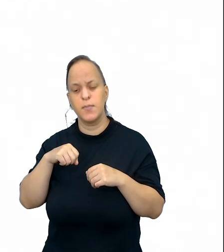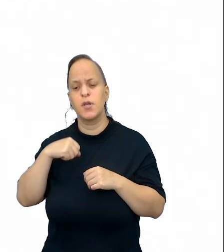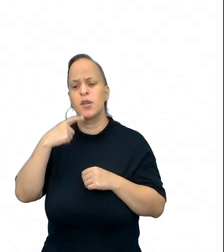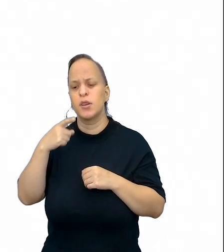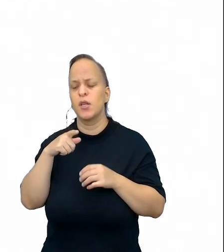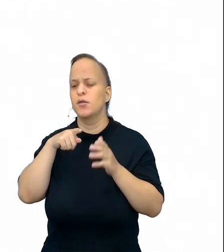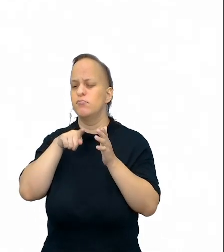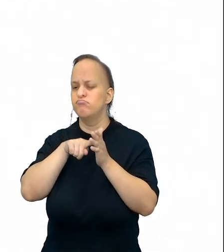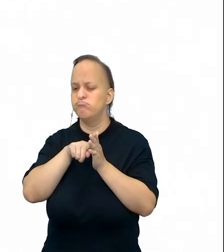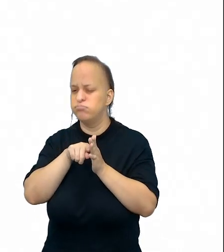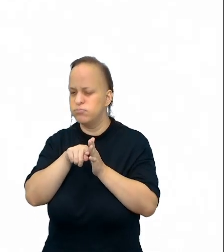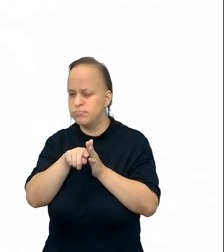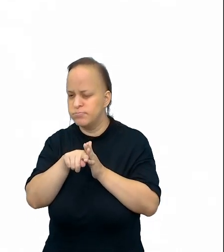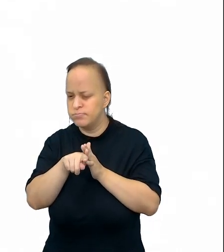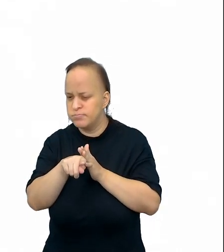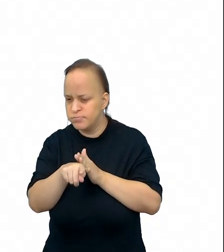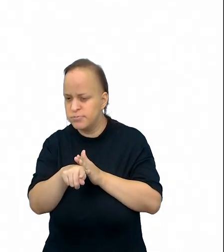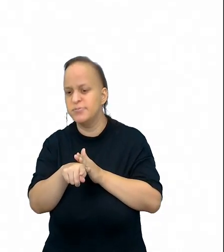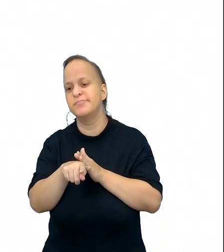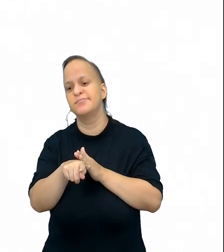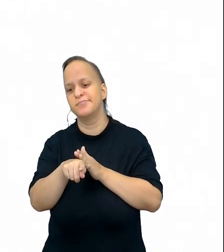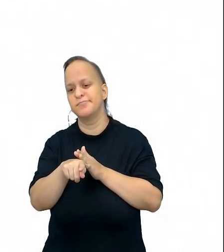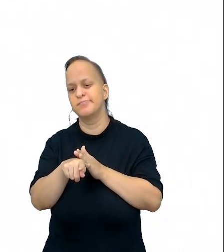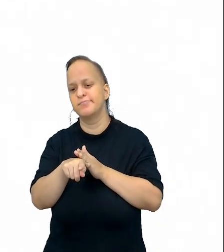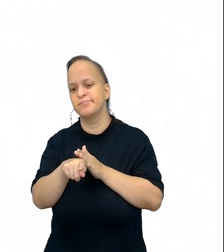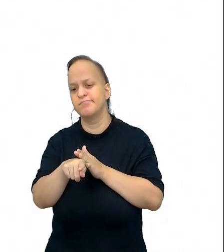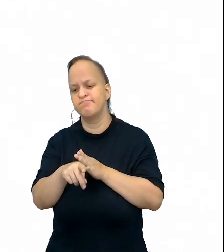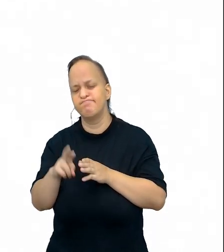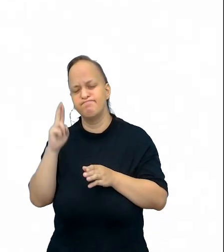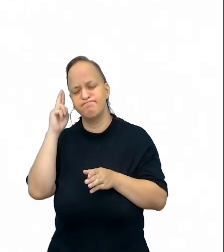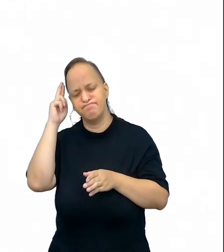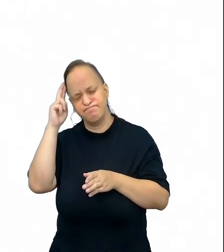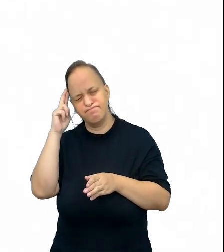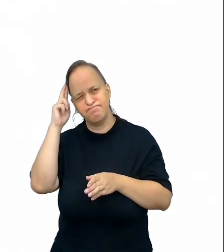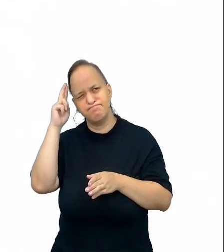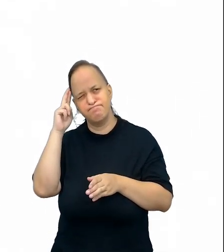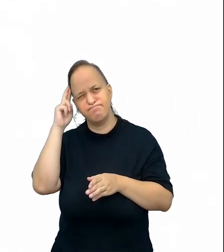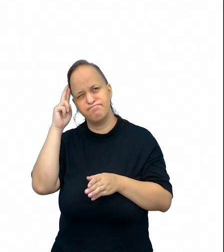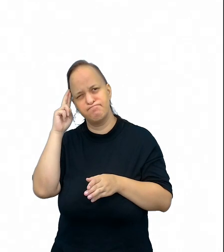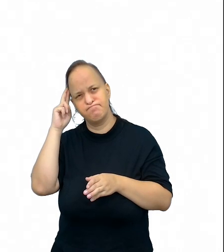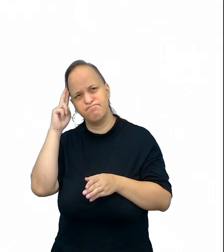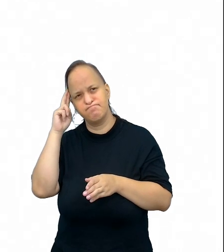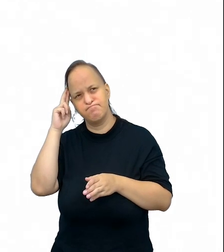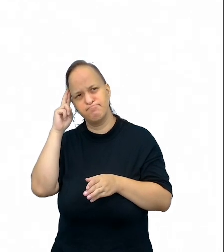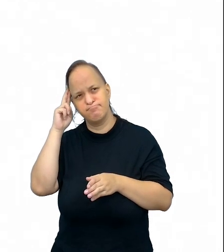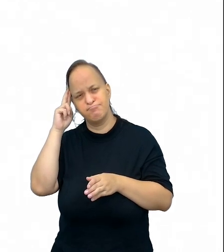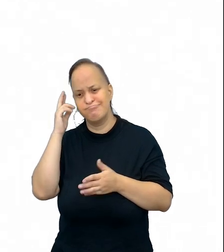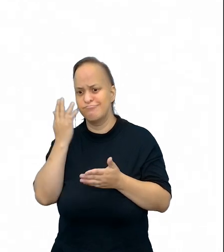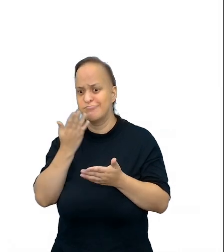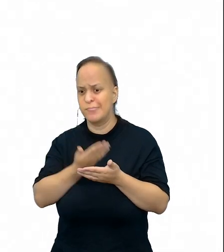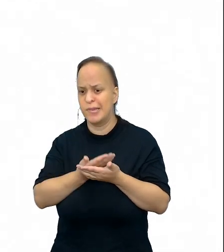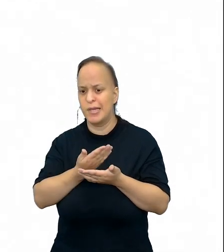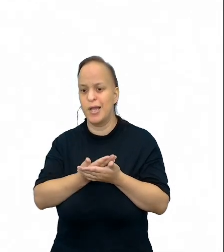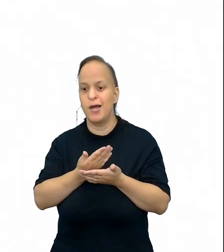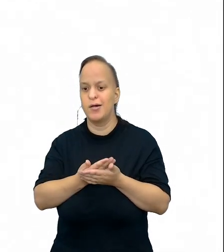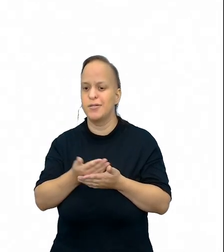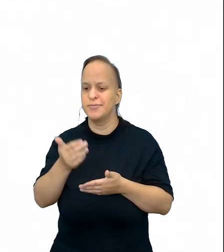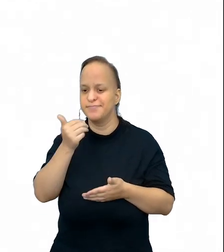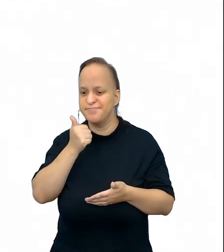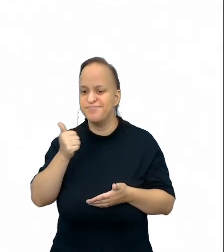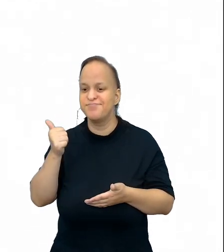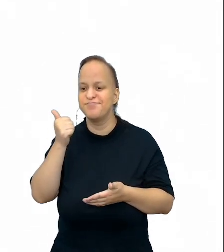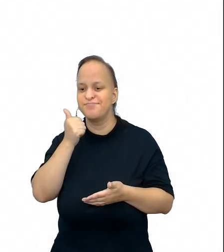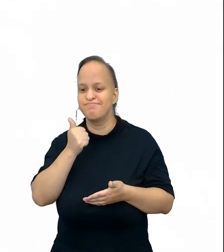vocês, pensando, então, naquele ideal, né, de aula onde o estudante reflete sobre